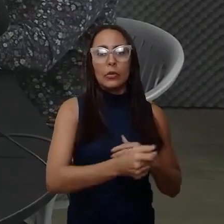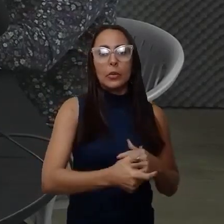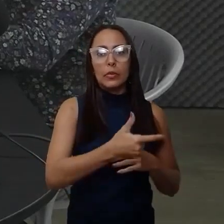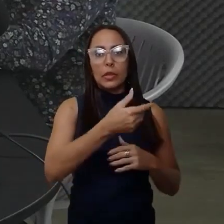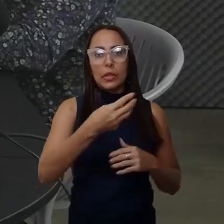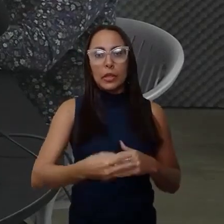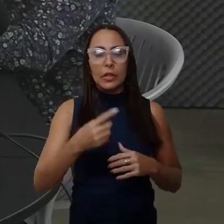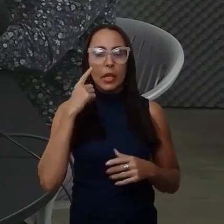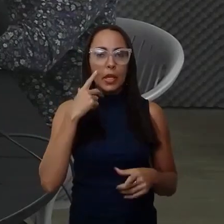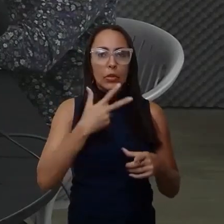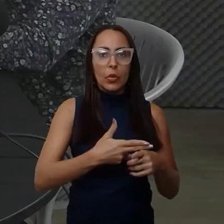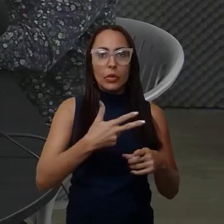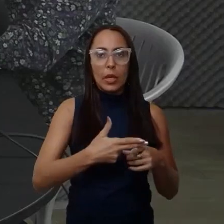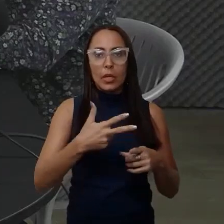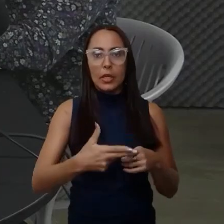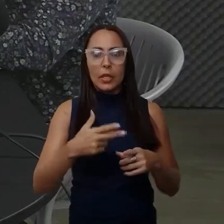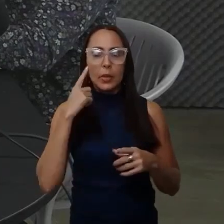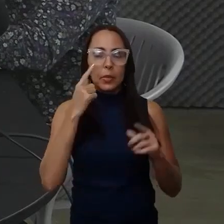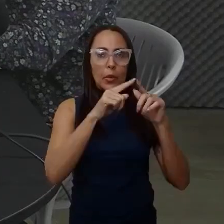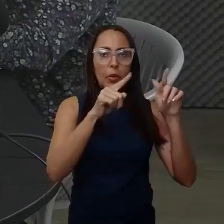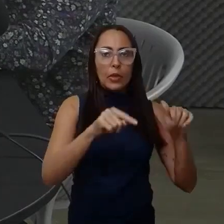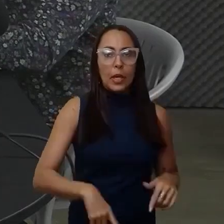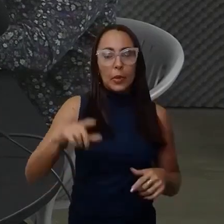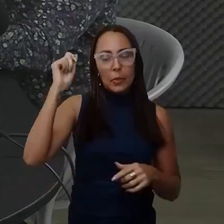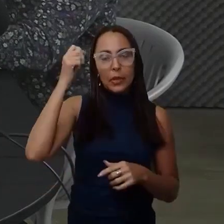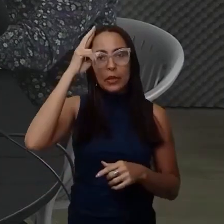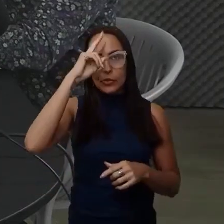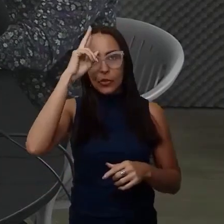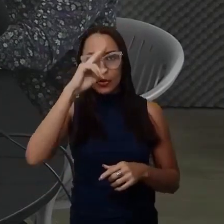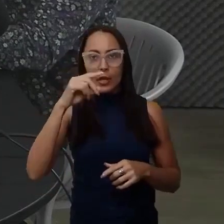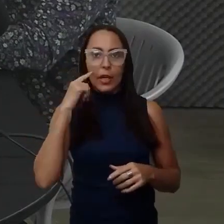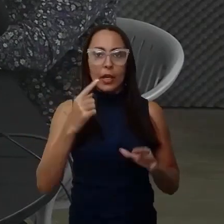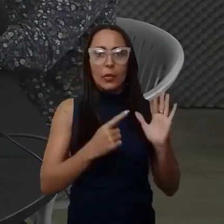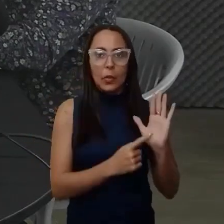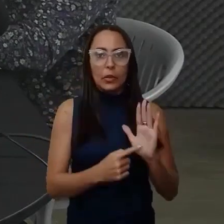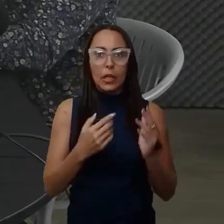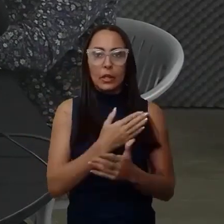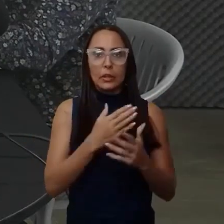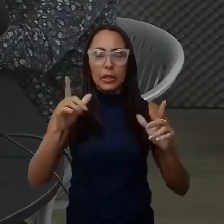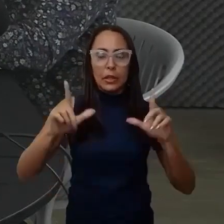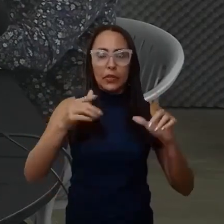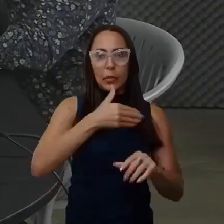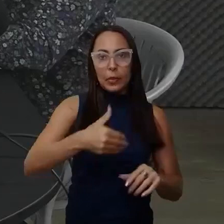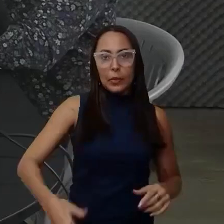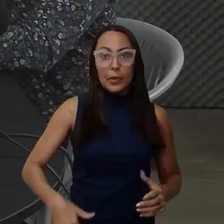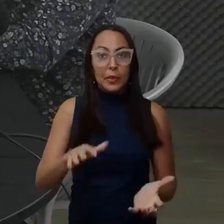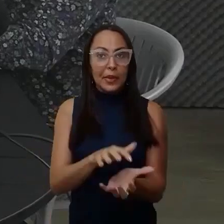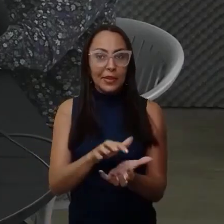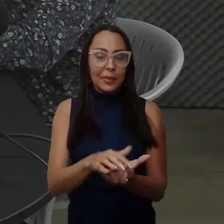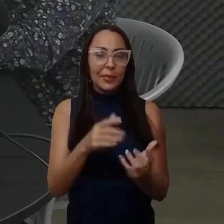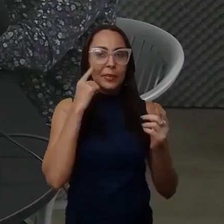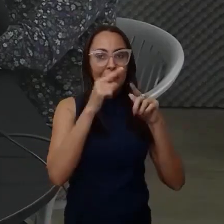série de interprogramas Pretas da História, exibidas nas TVs públicas de Pernambuco. Seus projetos de